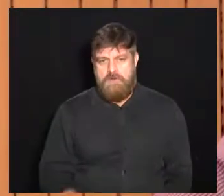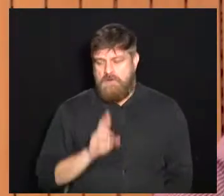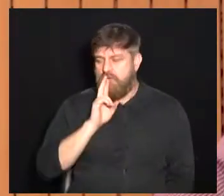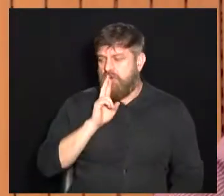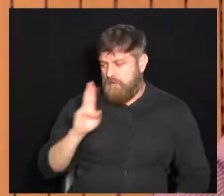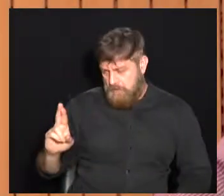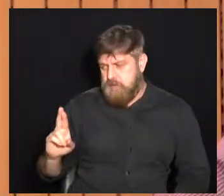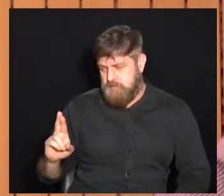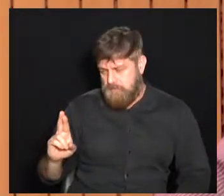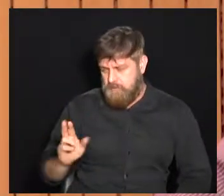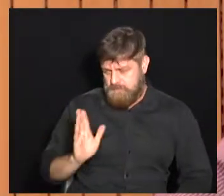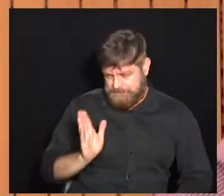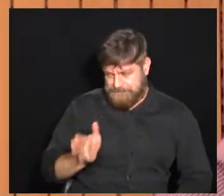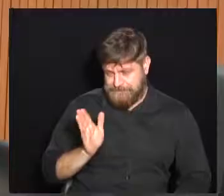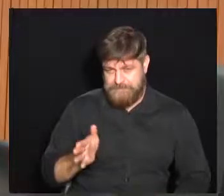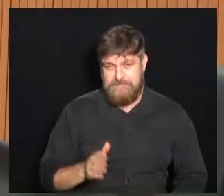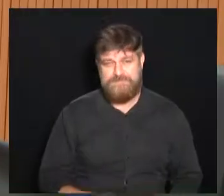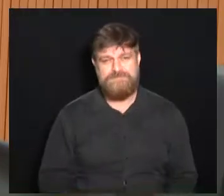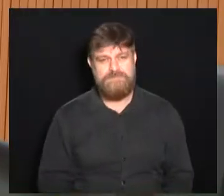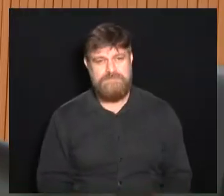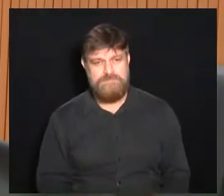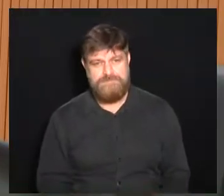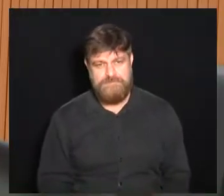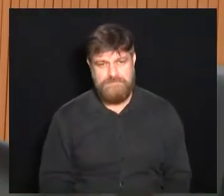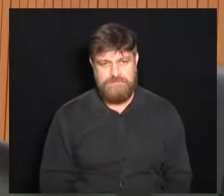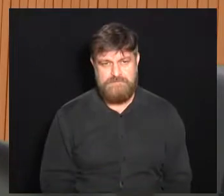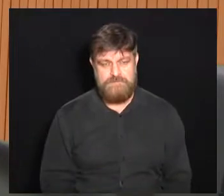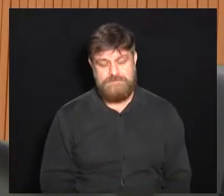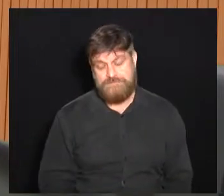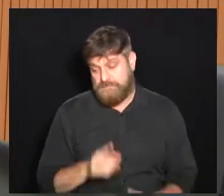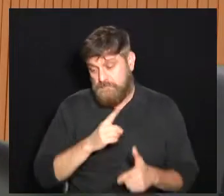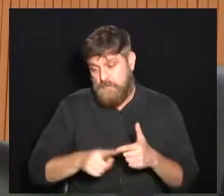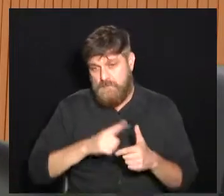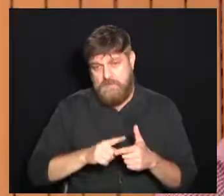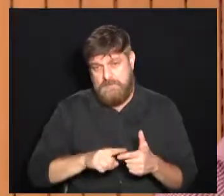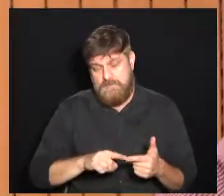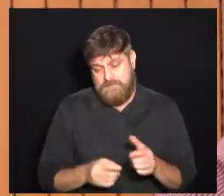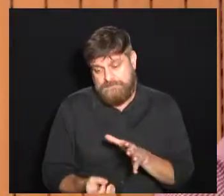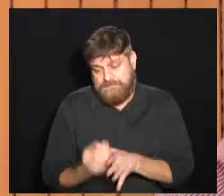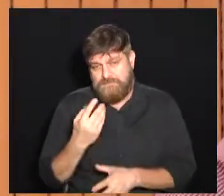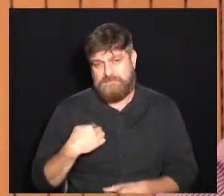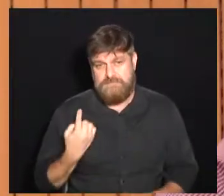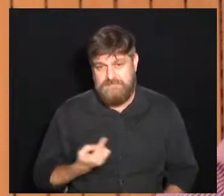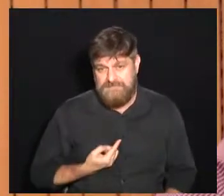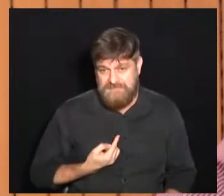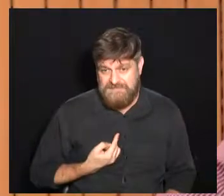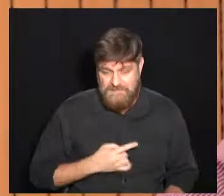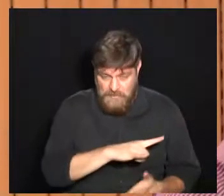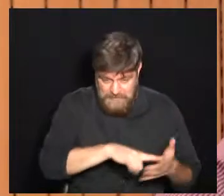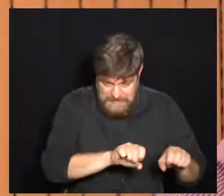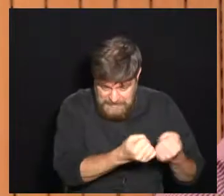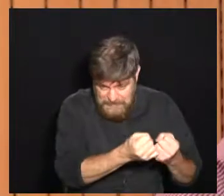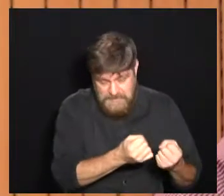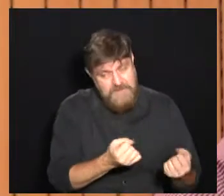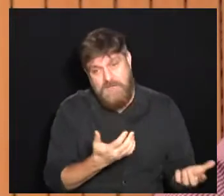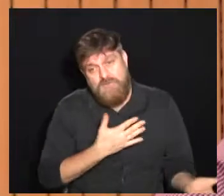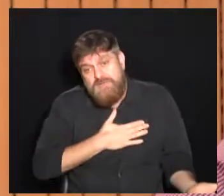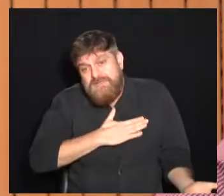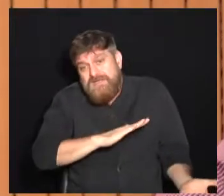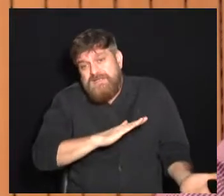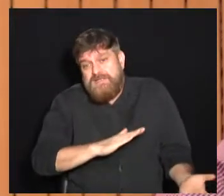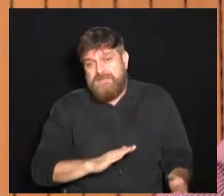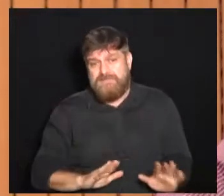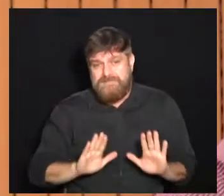sua pergunta também, tá, vereador? Então, esse foi o problema. Nós gostaríamos que isso tivesse acontecido? Não. Porém, o